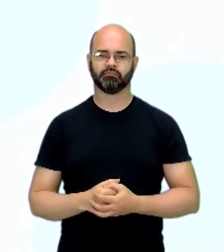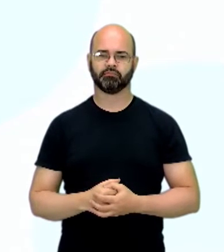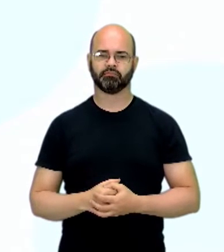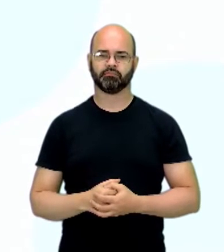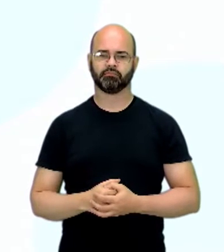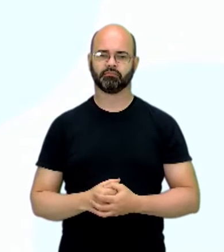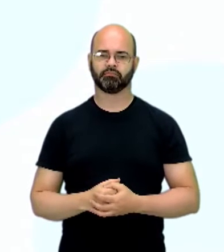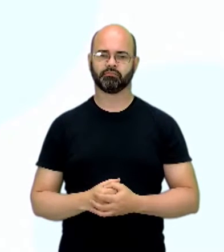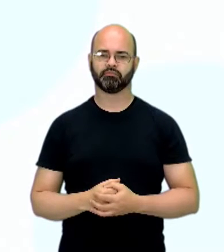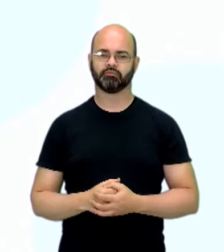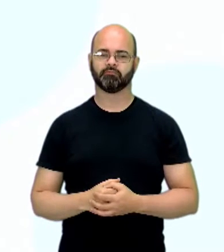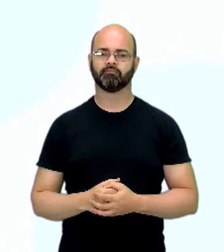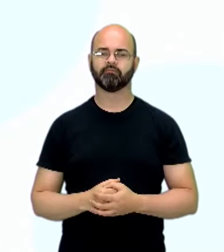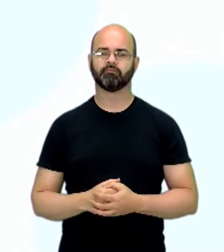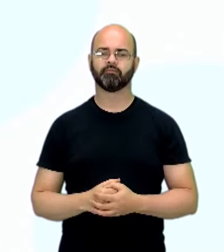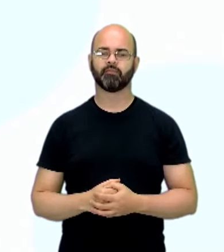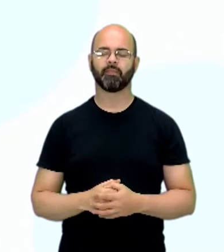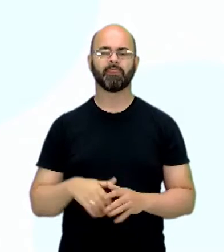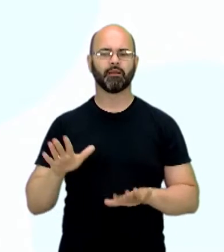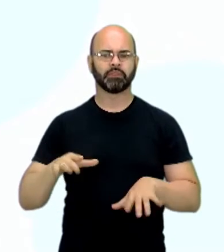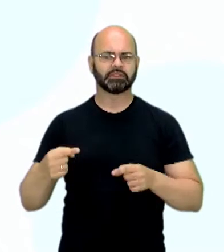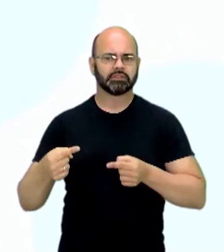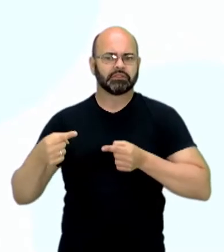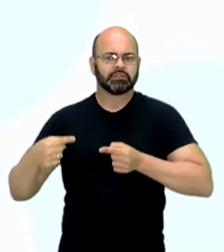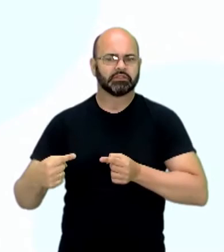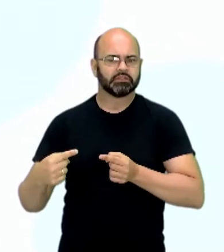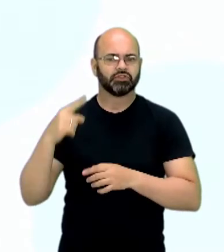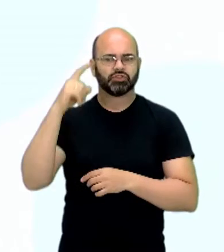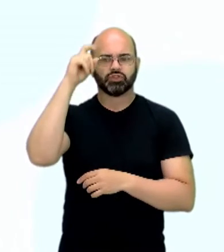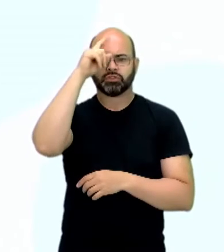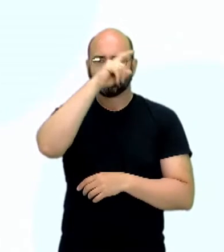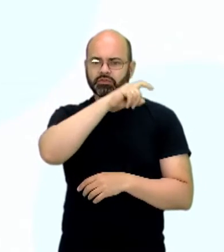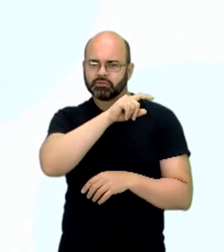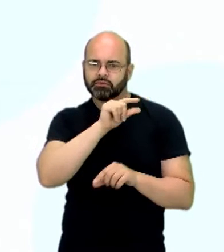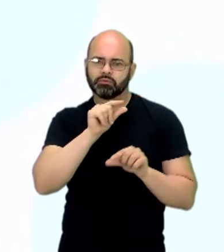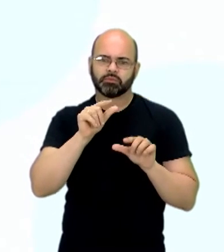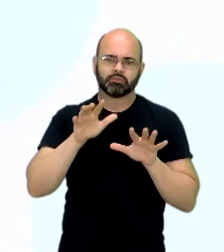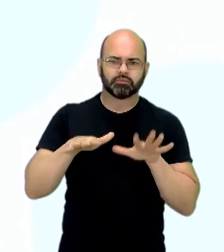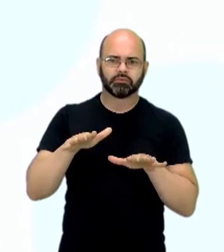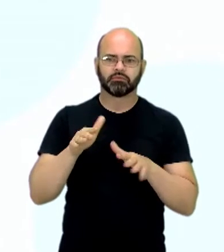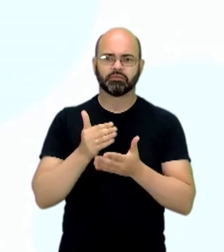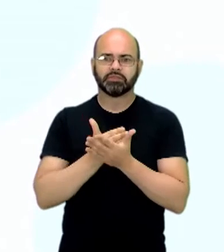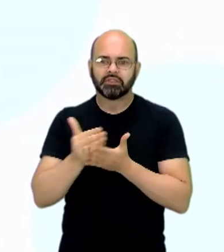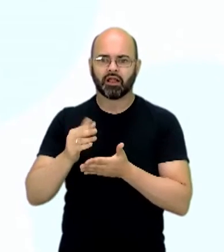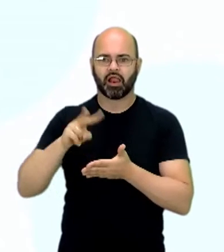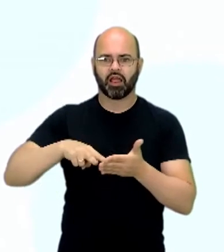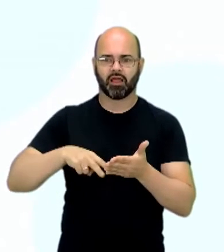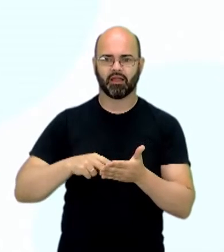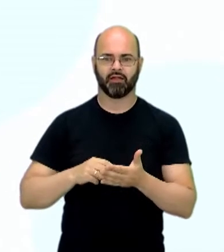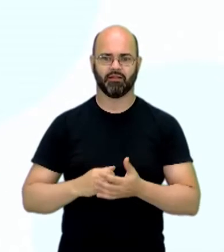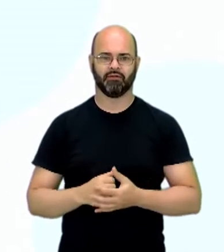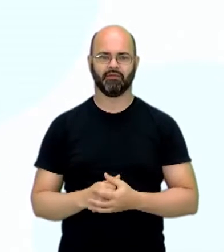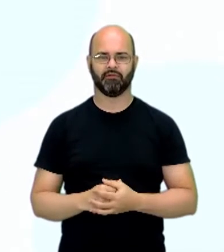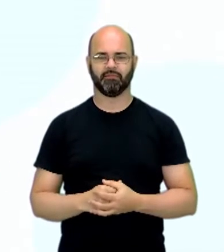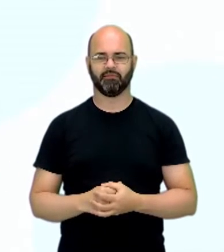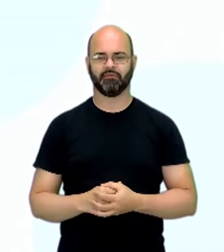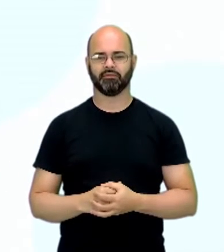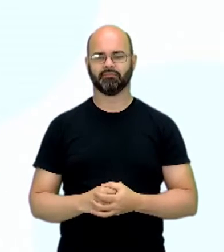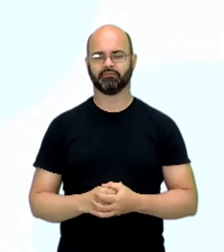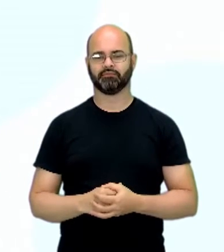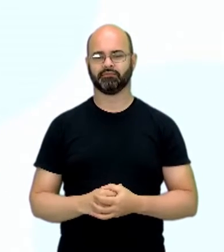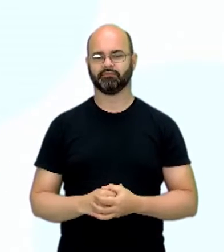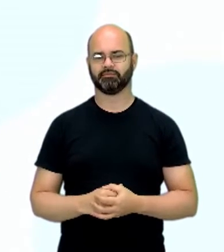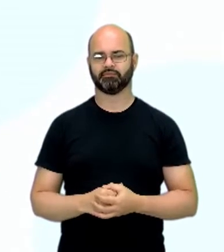be challenging to start reading. Pode ser desafiador começar a ler.